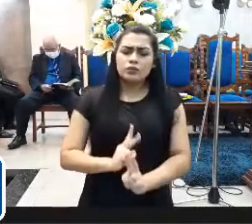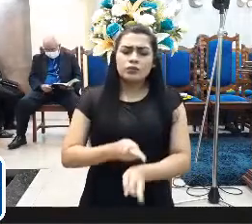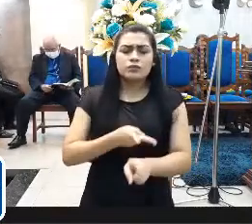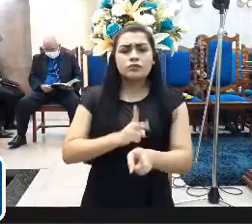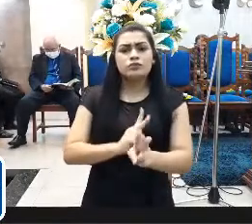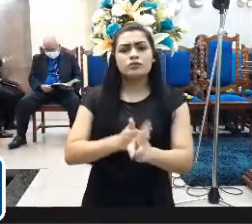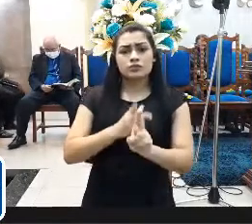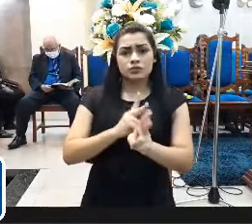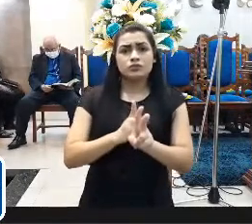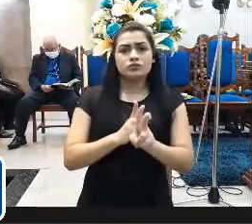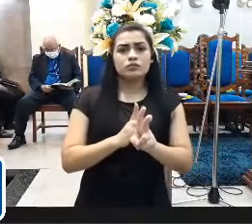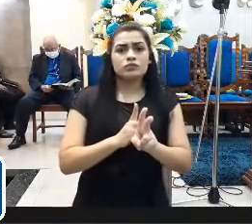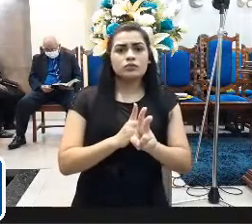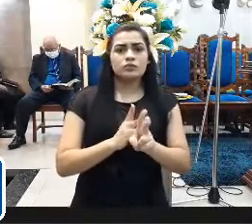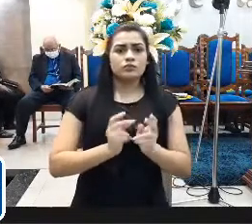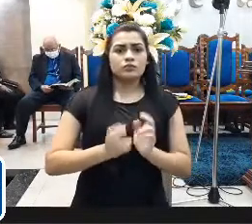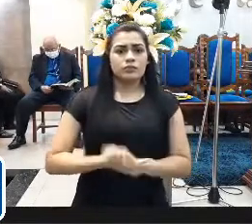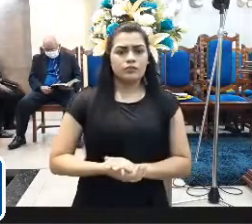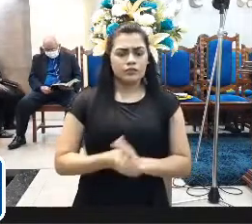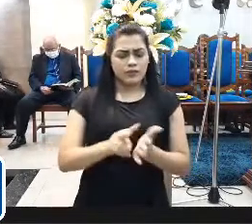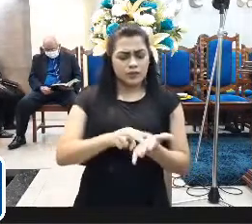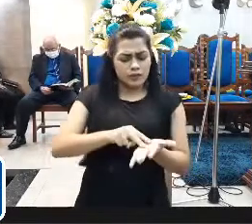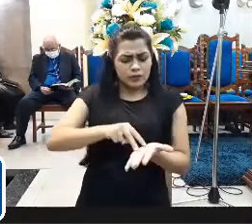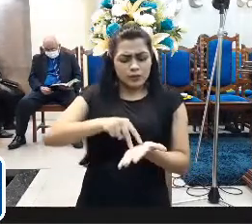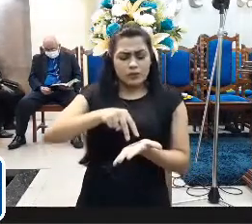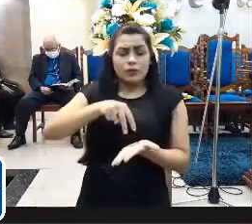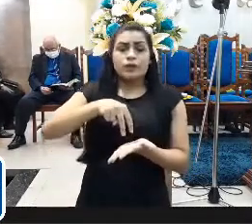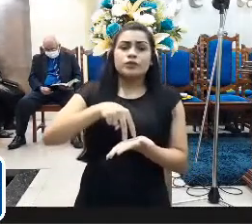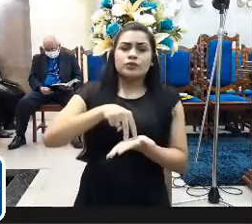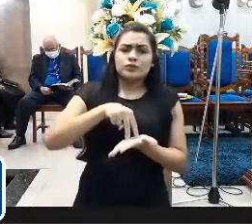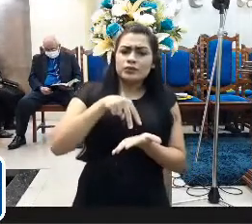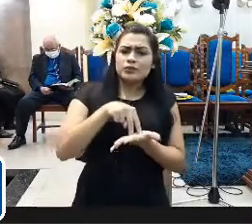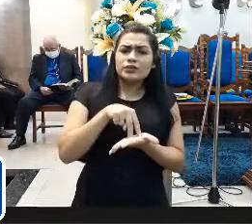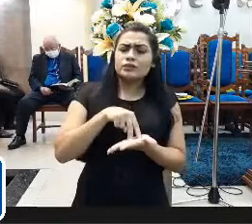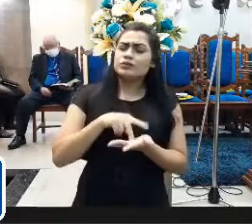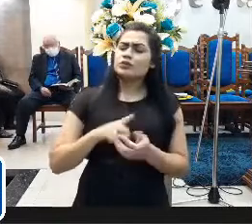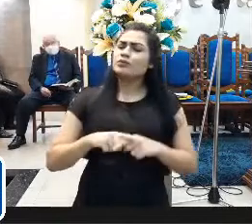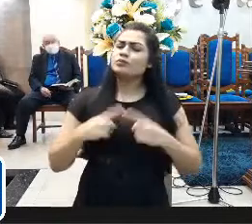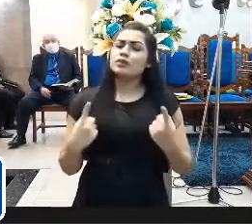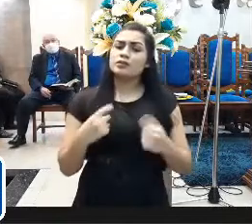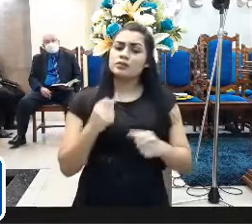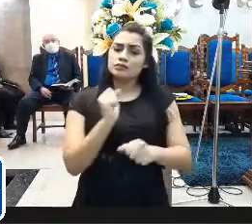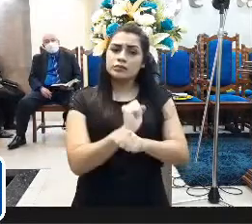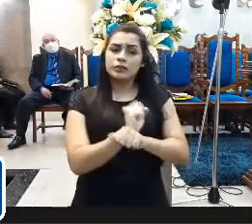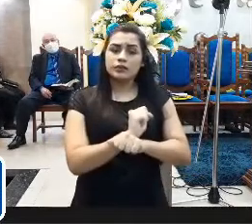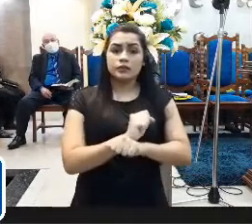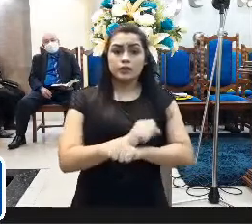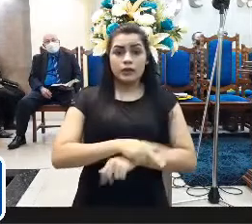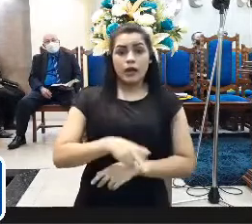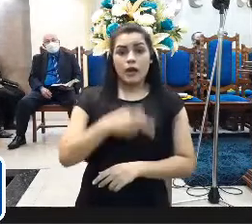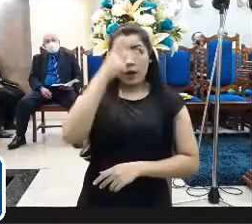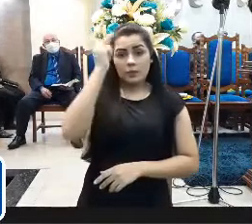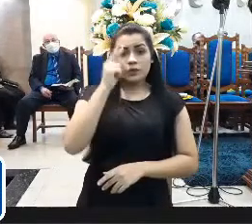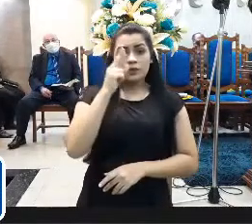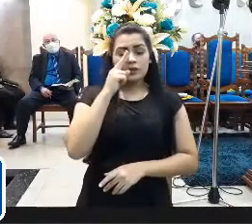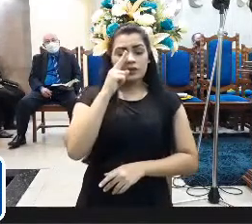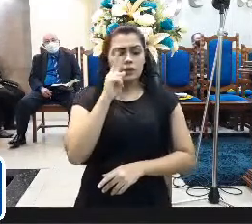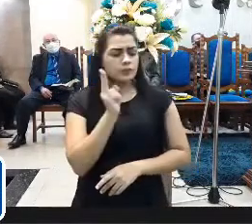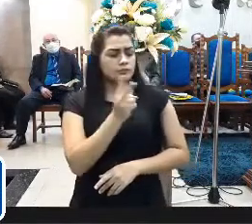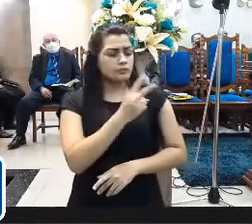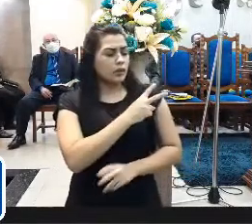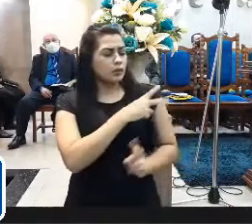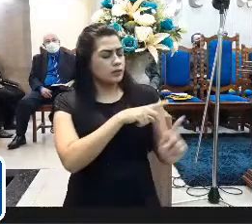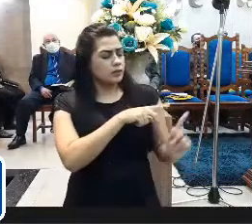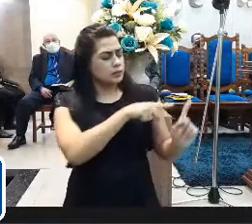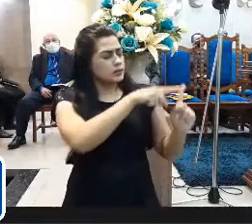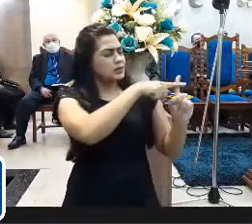mesmo na ponta dos pés, mas esperando, aleluia. O crente, ele olha para o passado, contempla a cruz